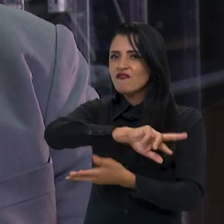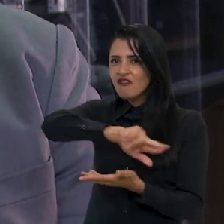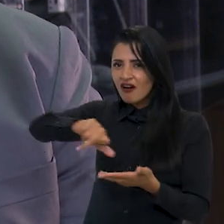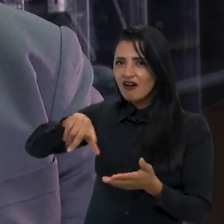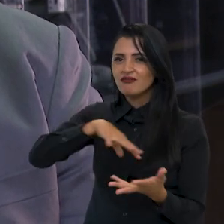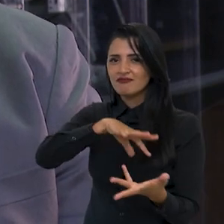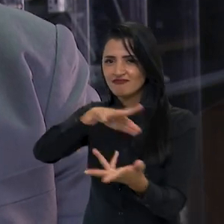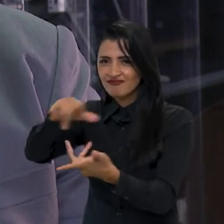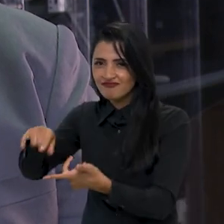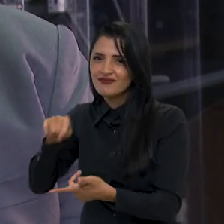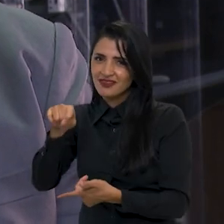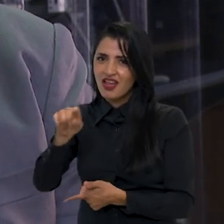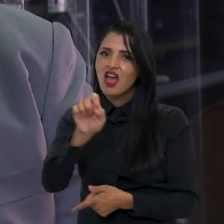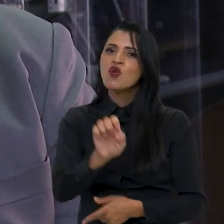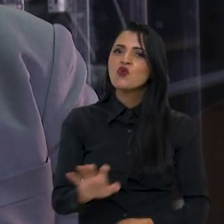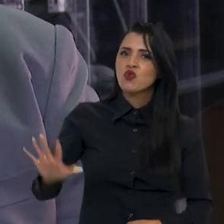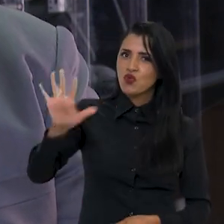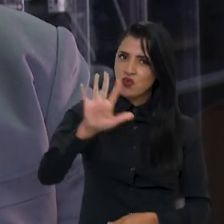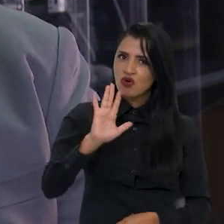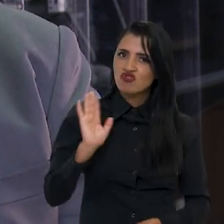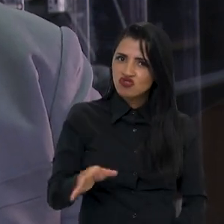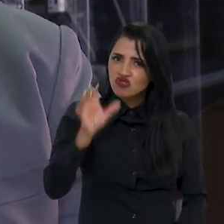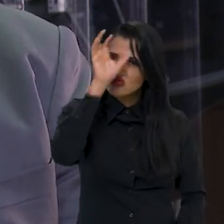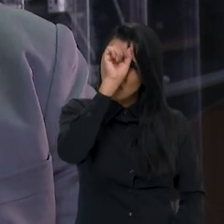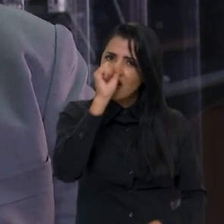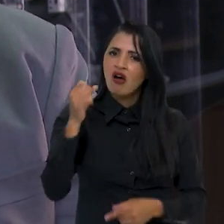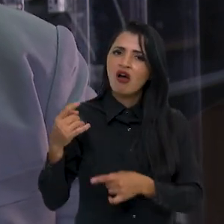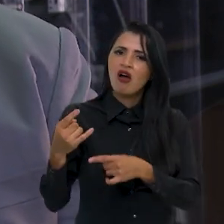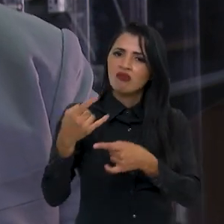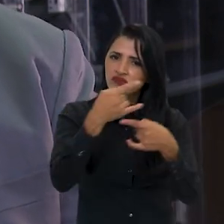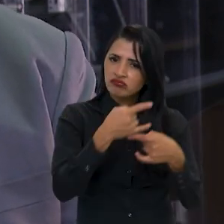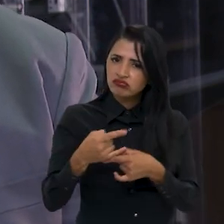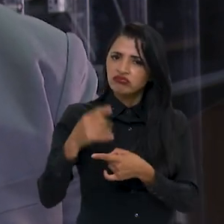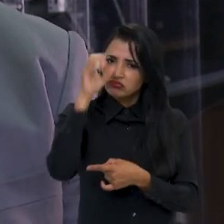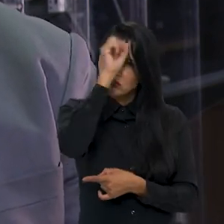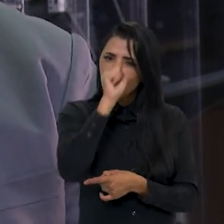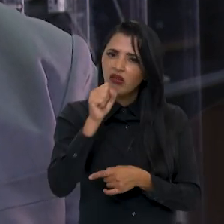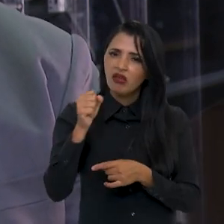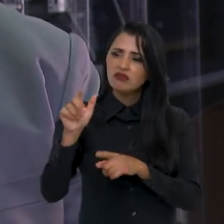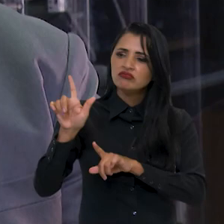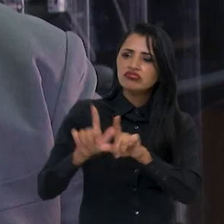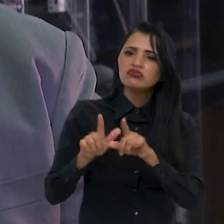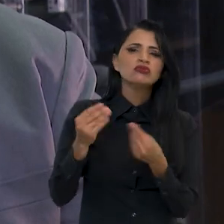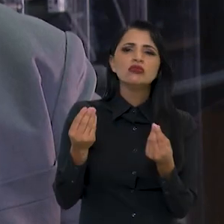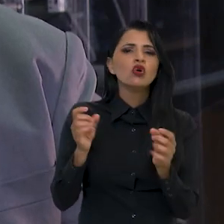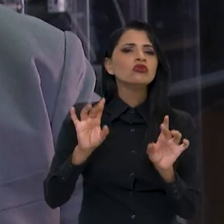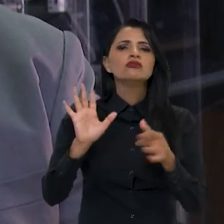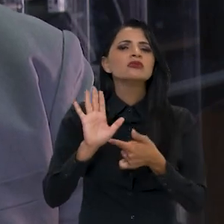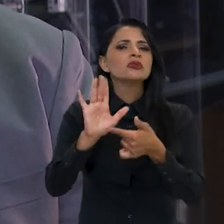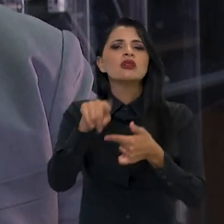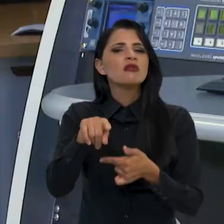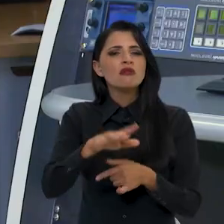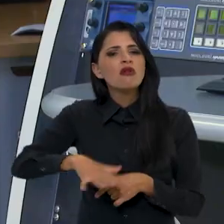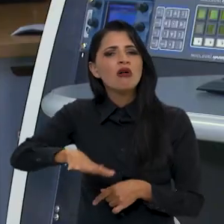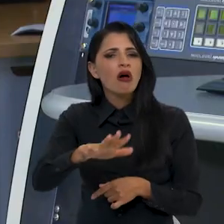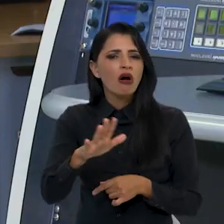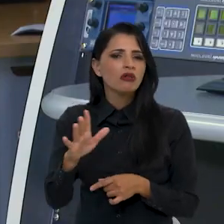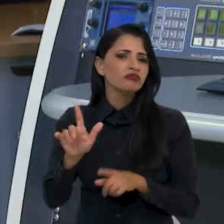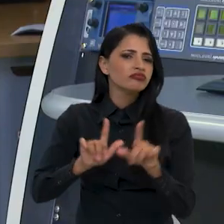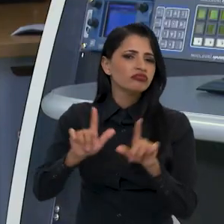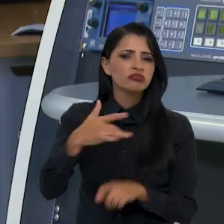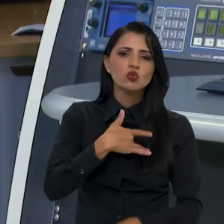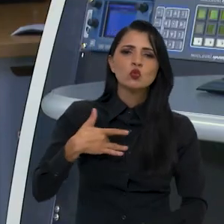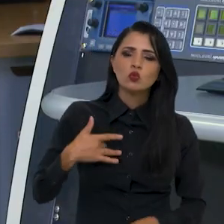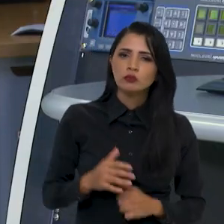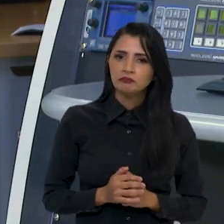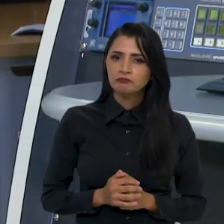do mundo, inclusive notadamente na Europa, aprendem muito com esse sistema, né? O que pode ser destacado nessa área? Interessante